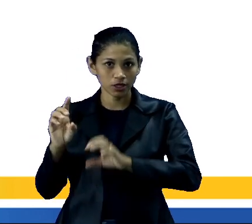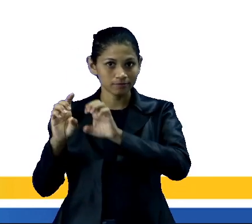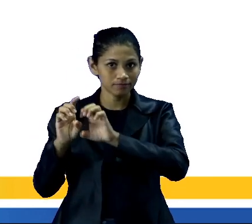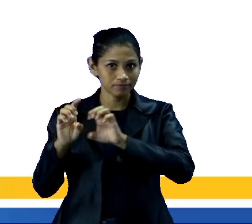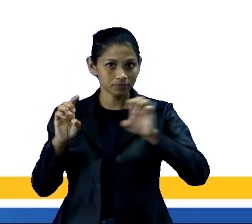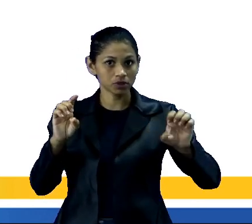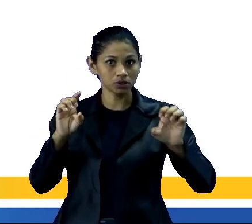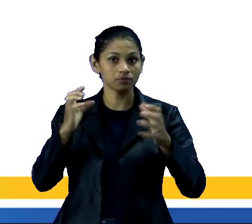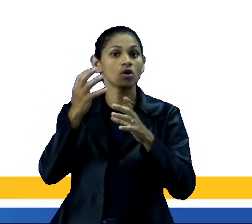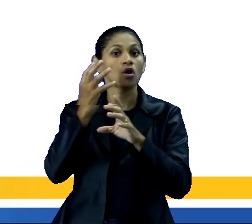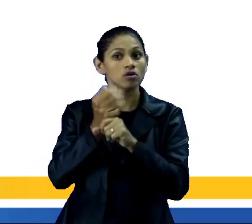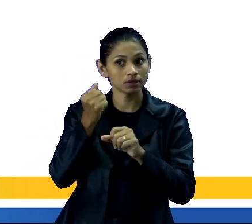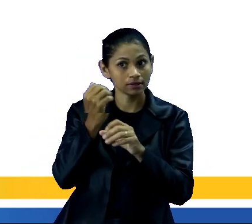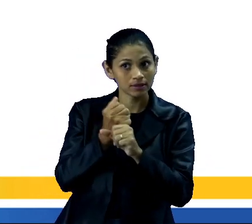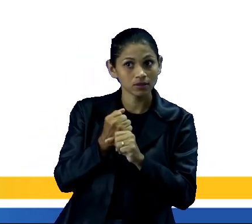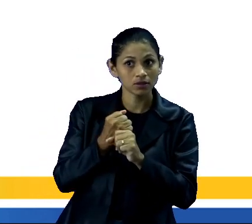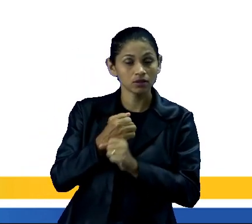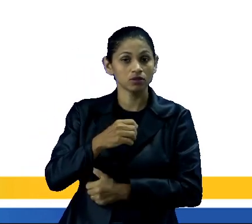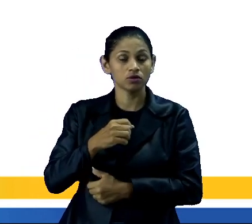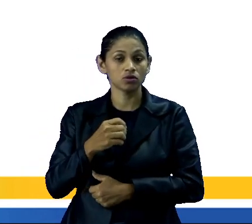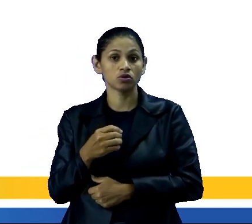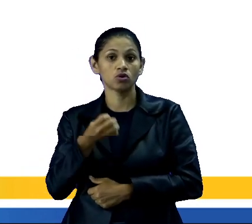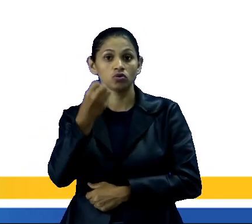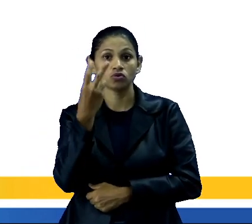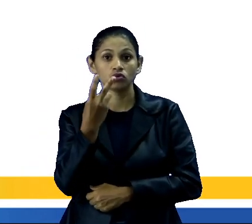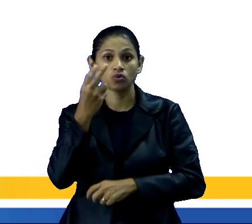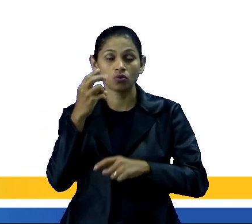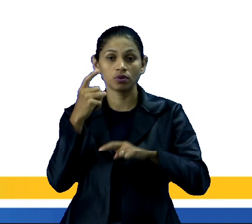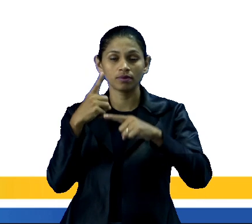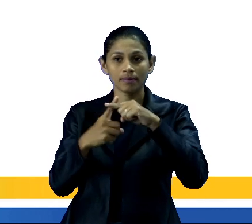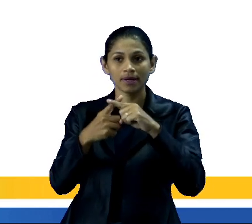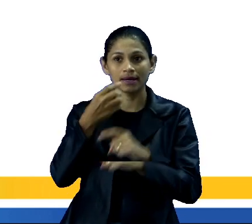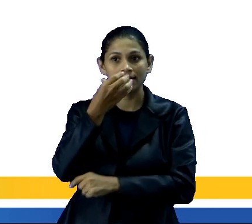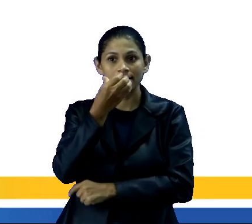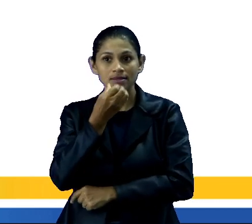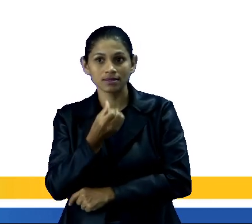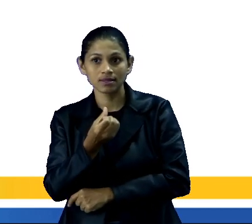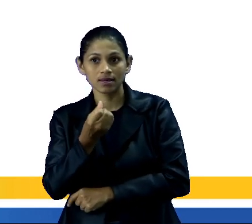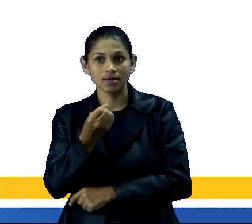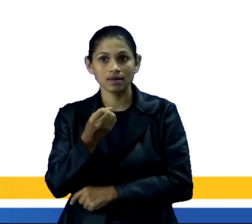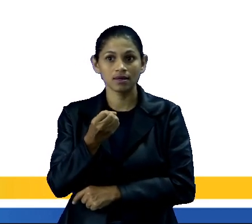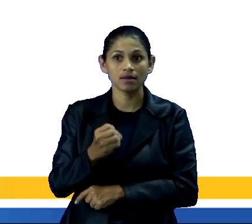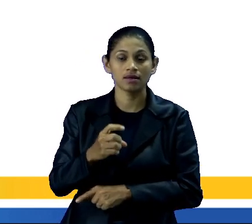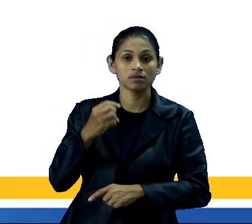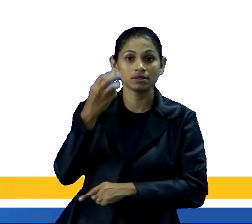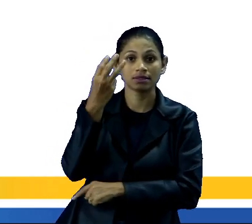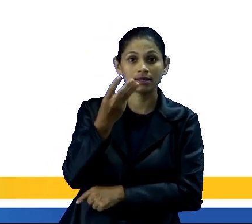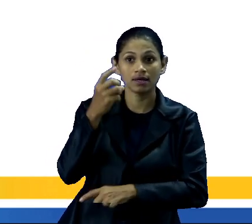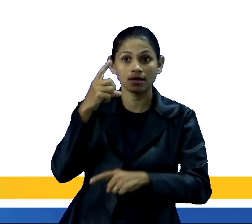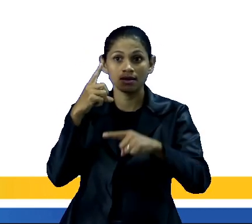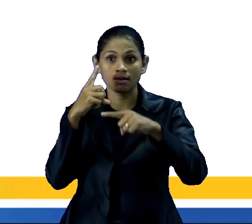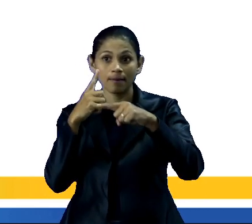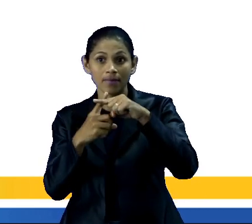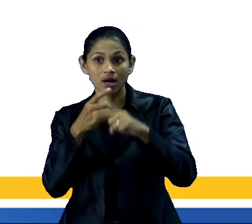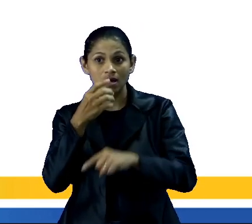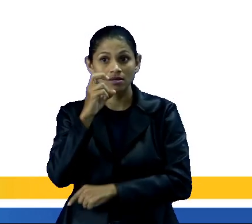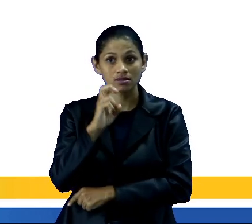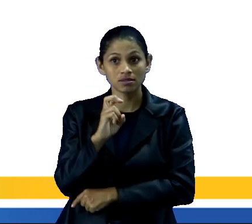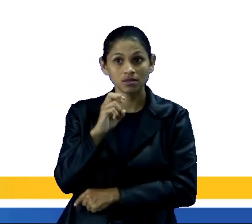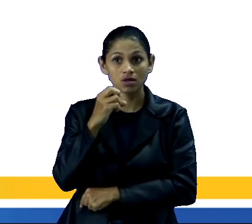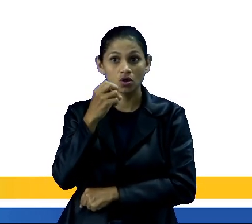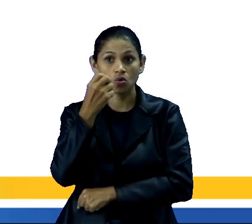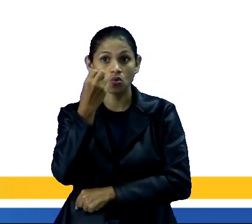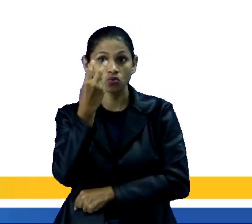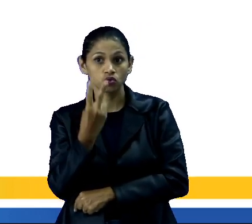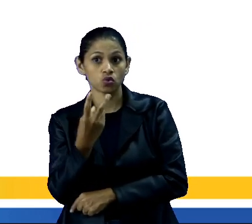esquerda. 2 mais 6, 8. 3 mais 5, 8. 2 mais 1, 3. Olha a vírgula,